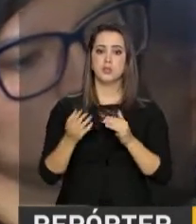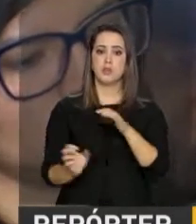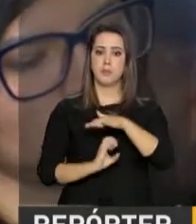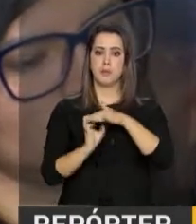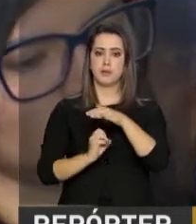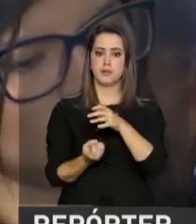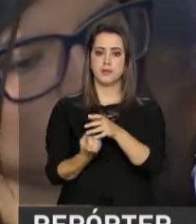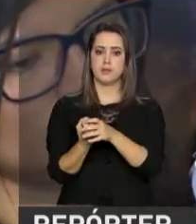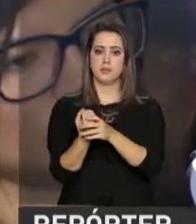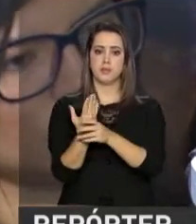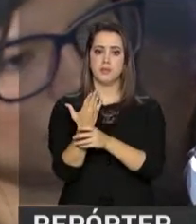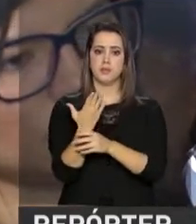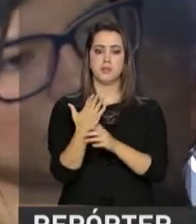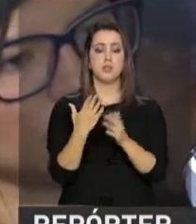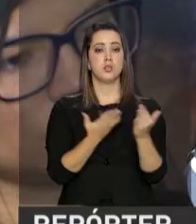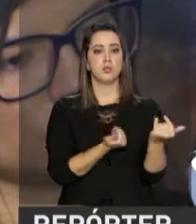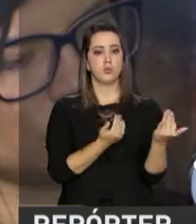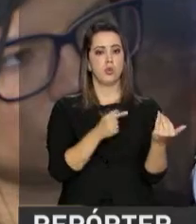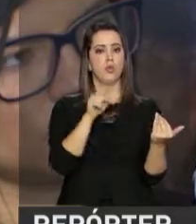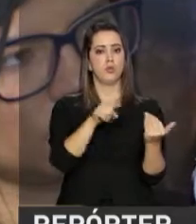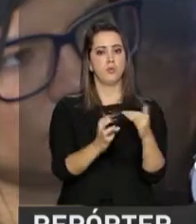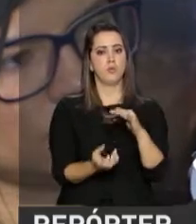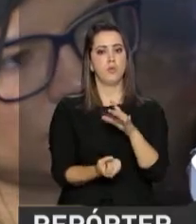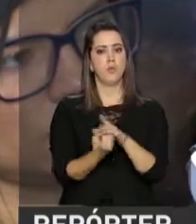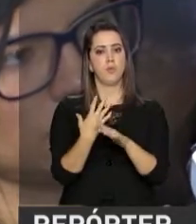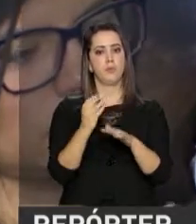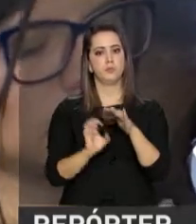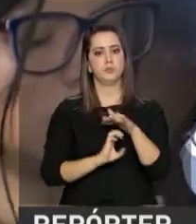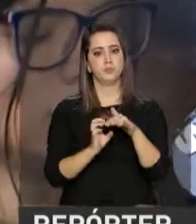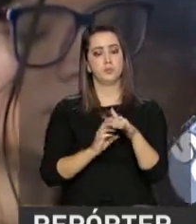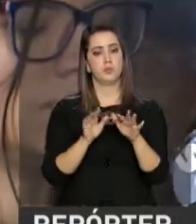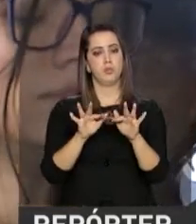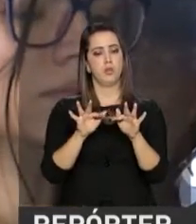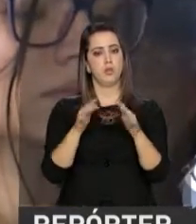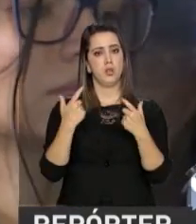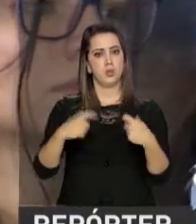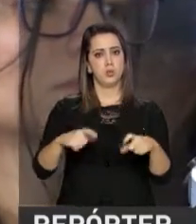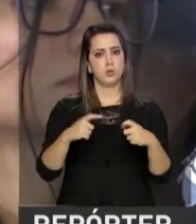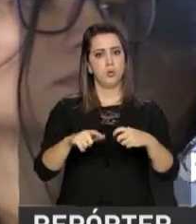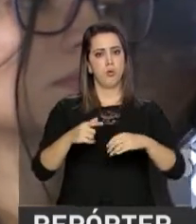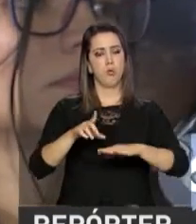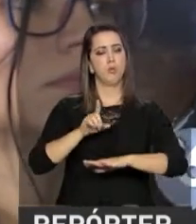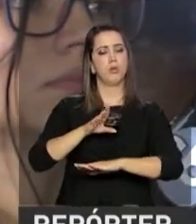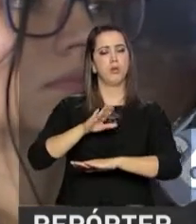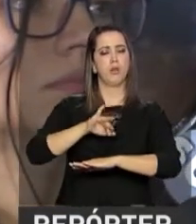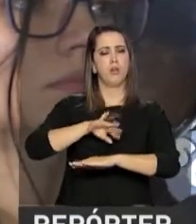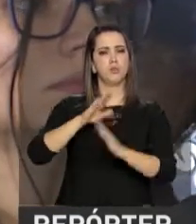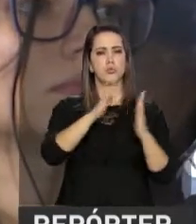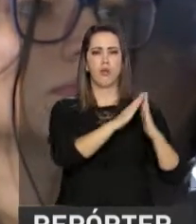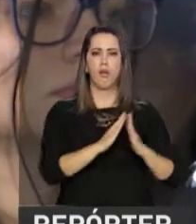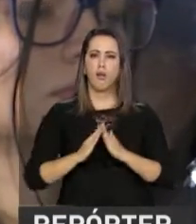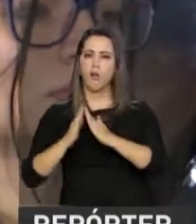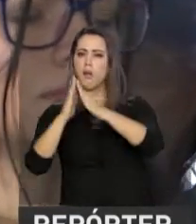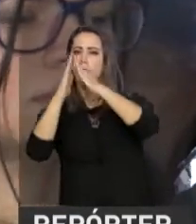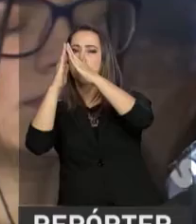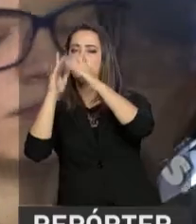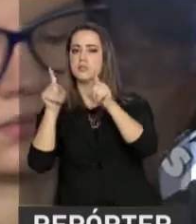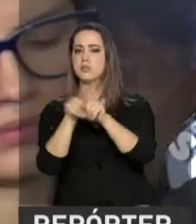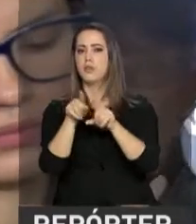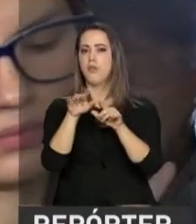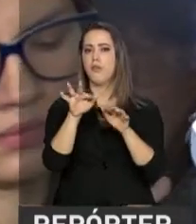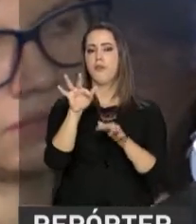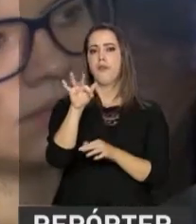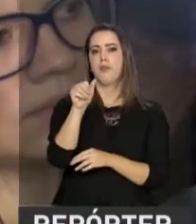nas favelas que é o local a geografia onde está o maior número de jovens vulneráveis para jovens negros